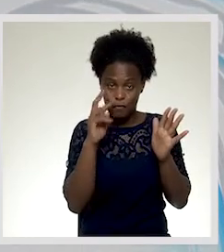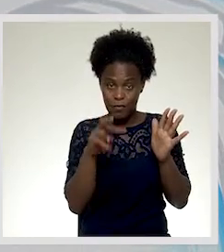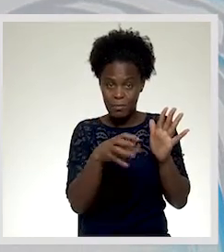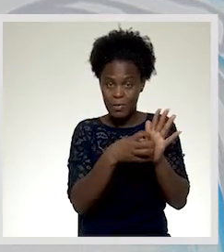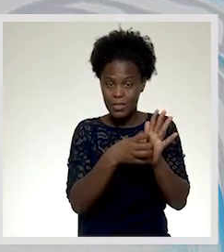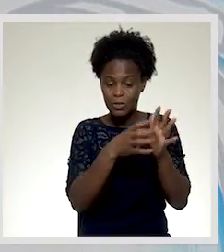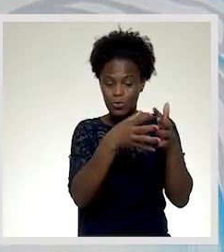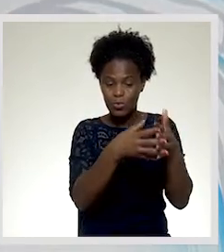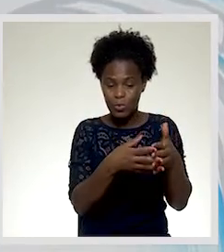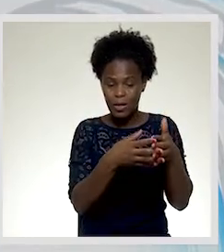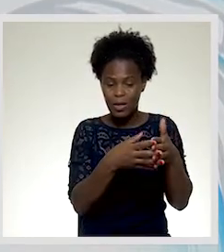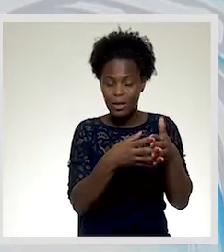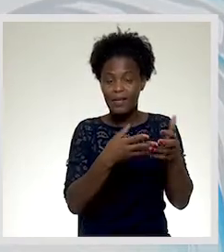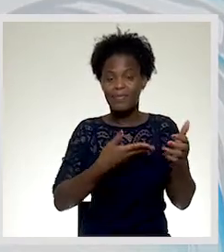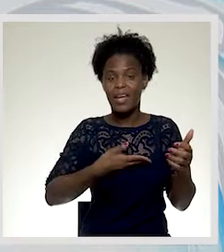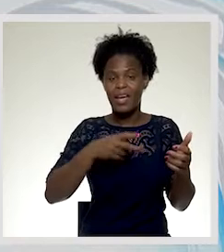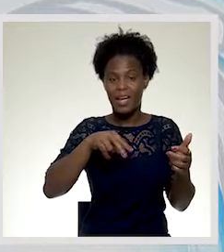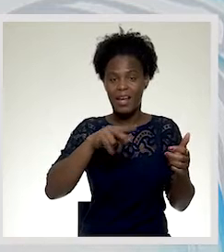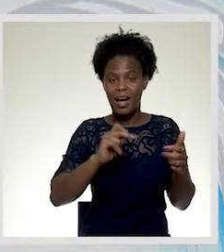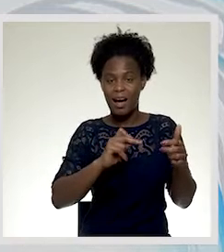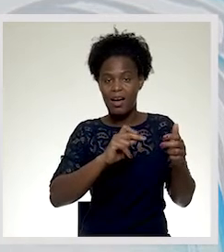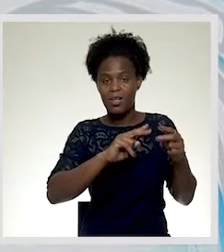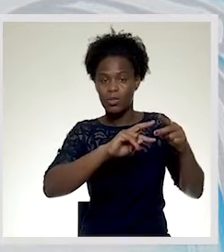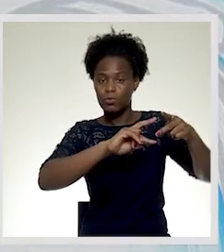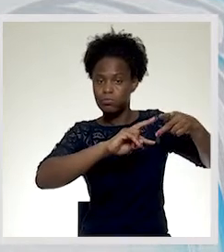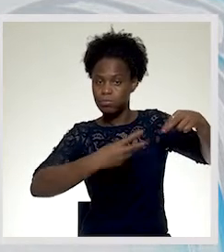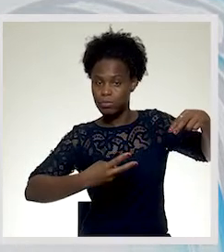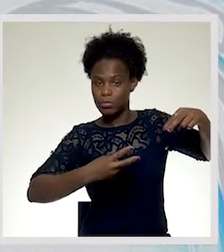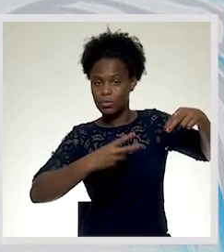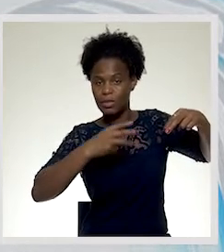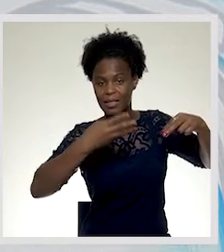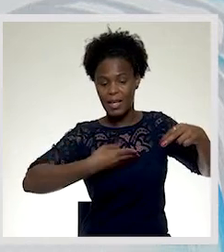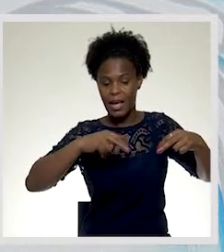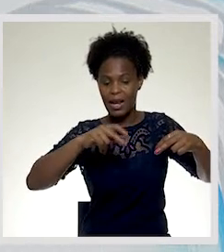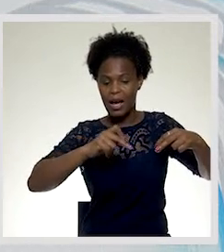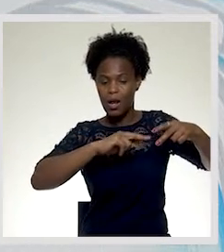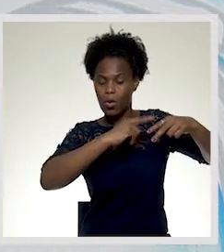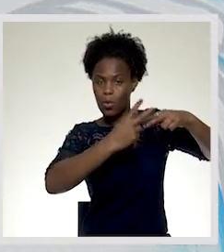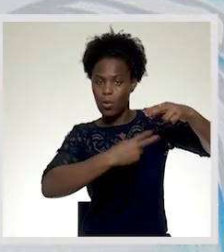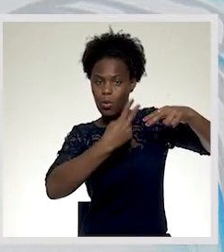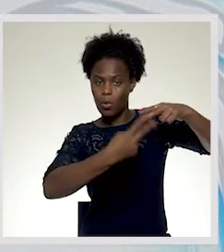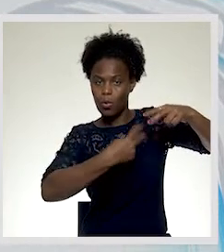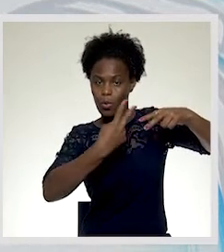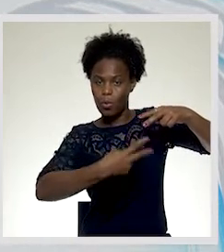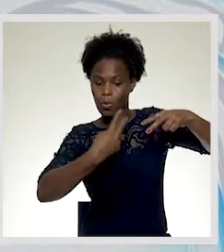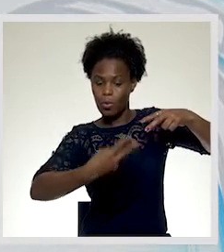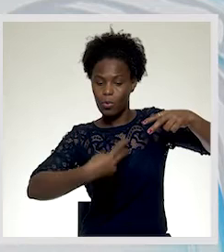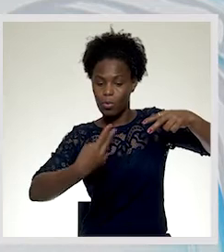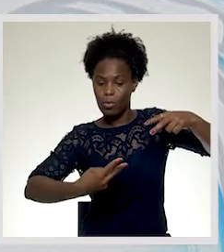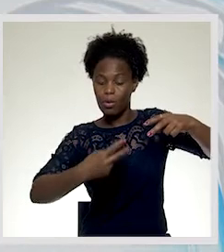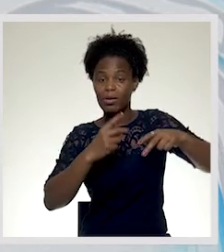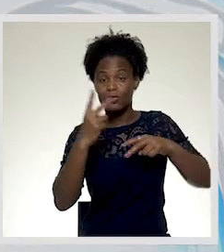temos na imagem aqui a estrutura da molécula de DNA. A molécula de DNA é uma molécula que se encontra enrolada em forma